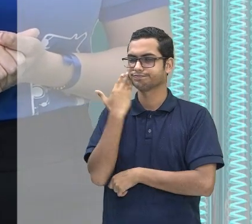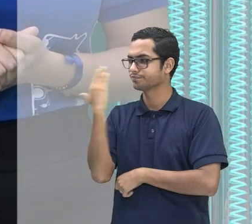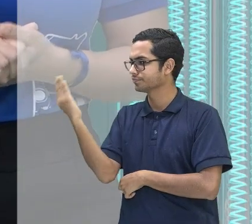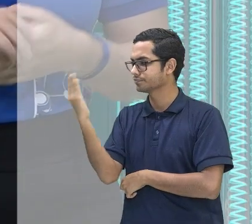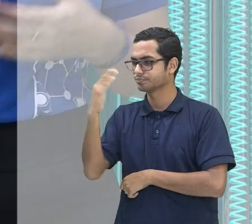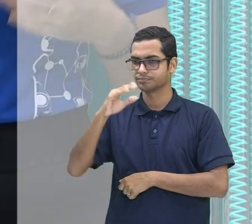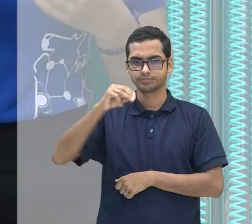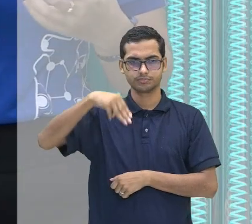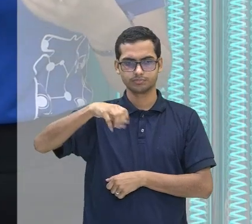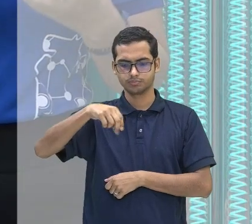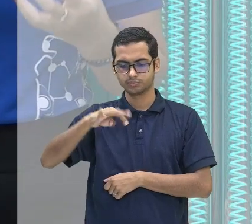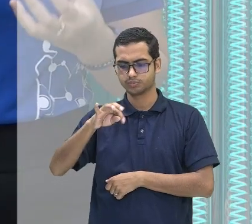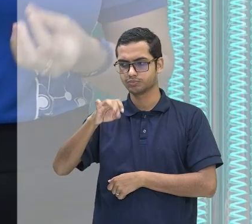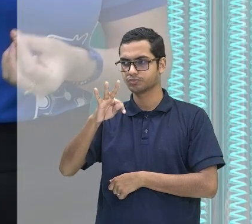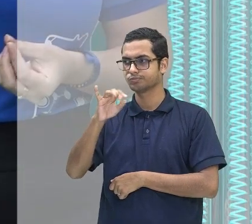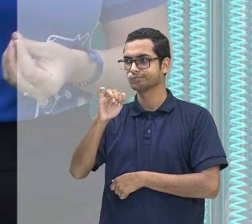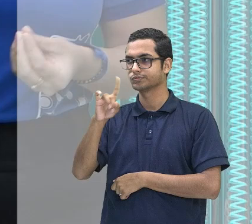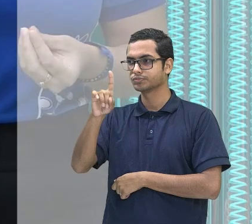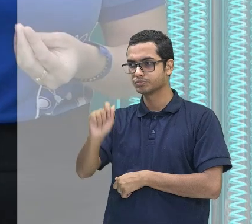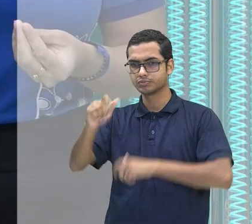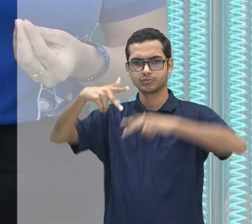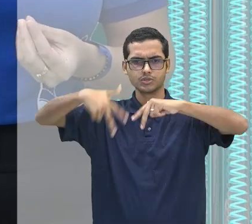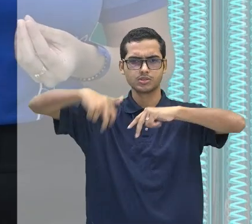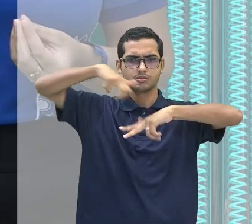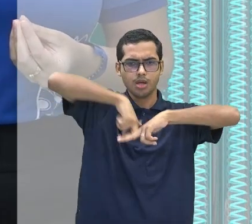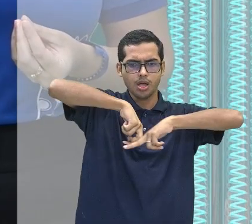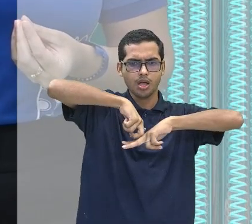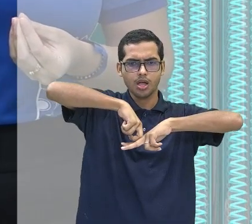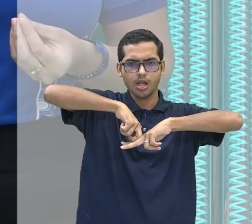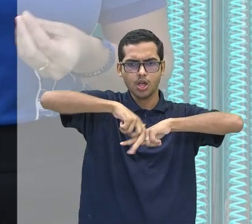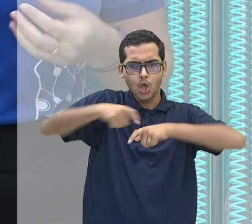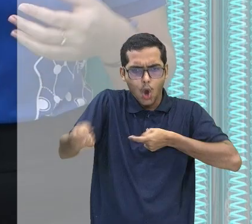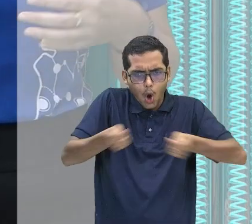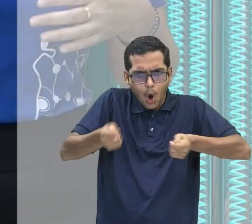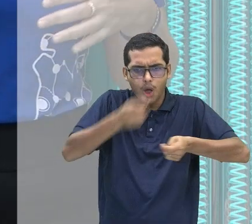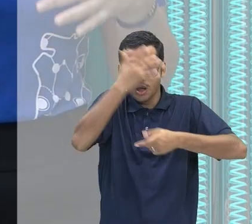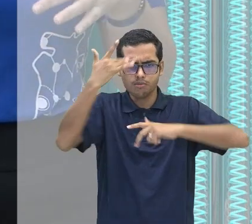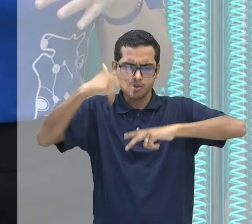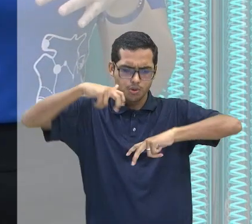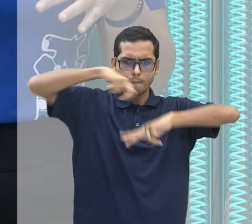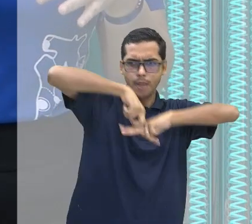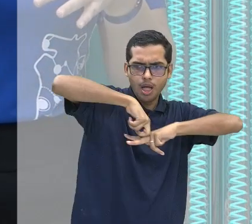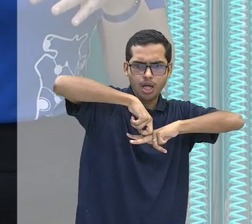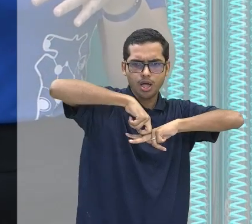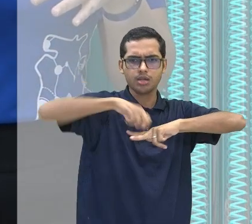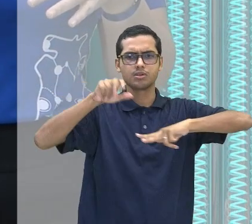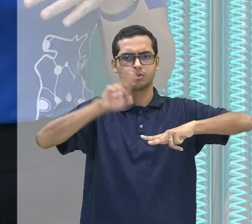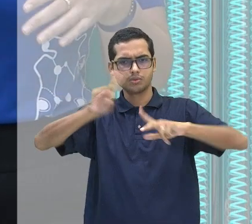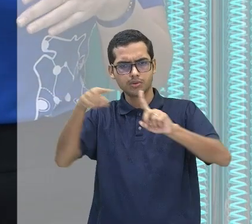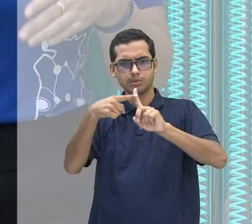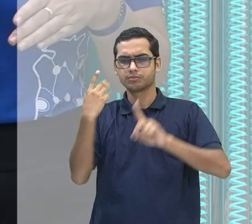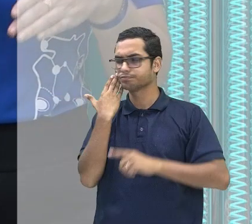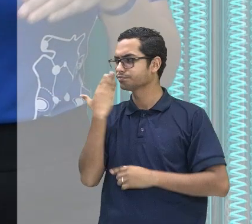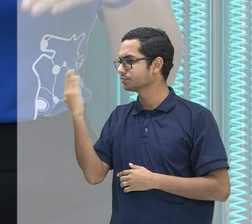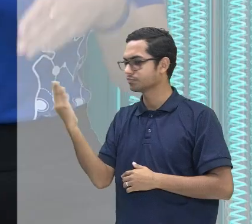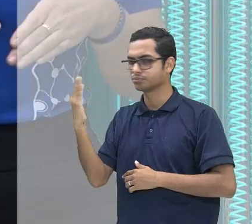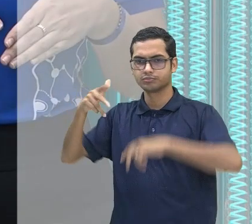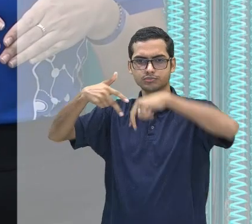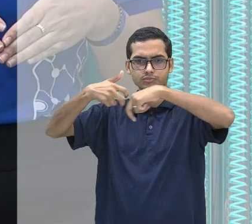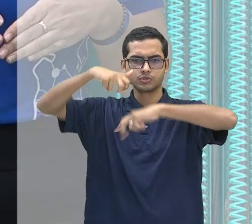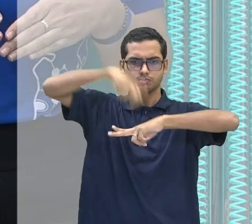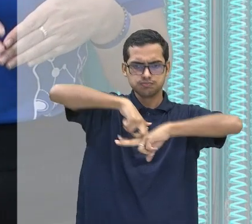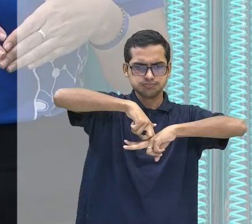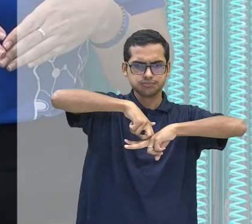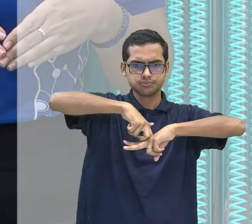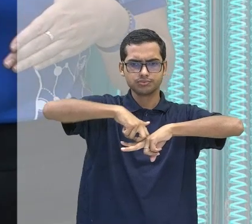que na verdade é mais uma forma de imobilizar ali o oponente, né? Então tem o objetivo de fazer com que esse oponente ele fique